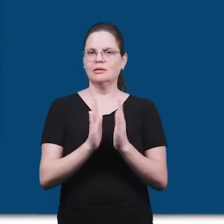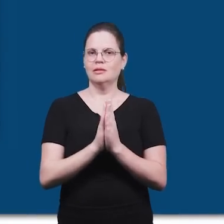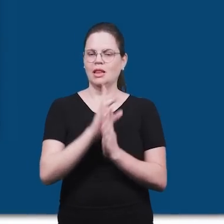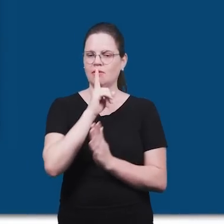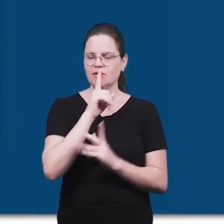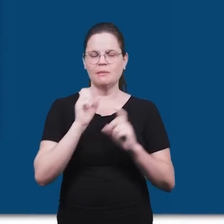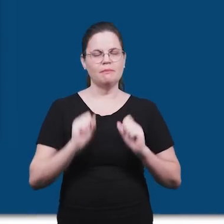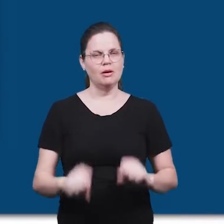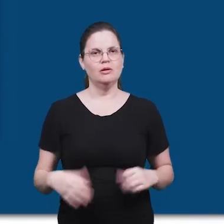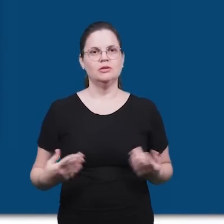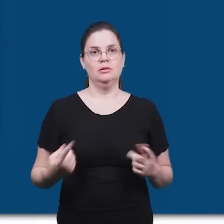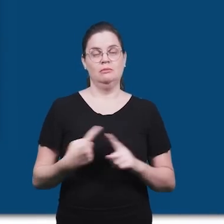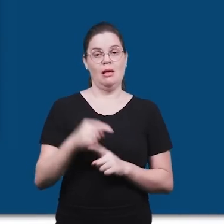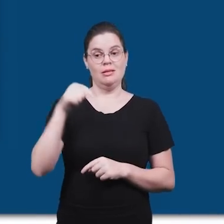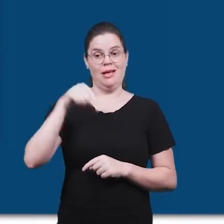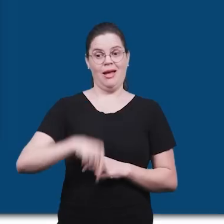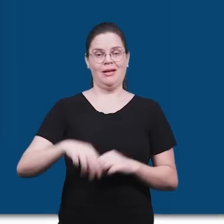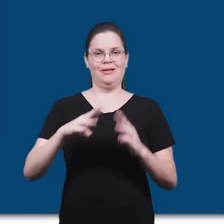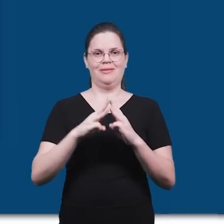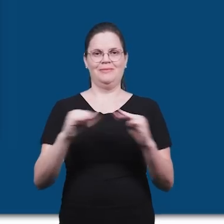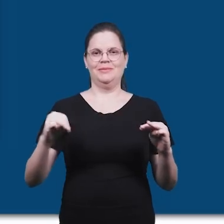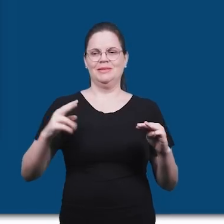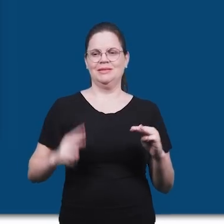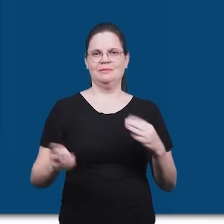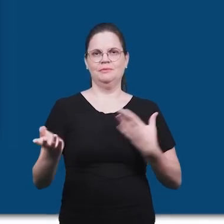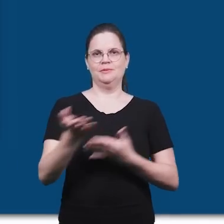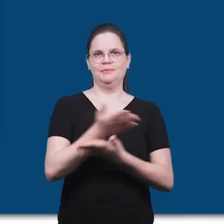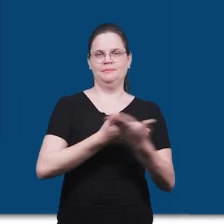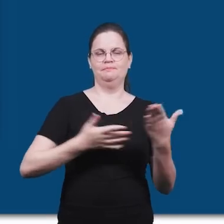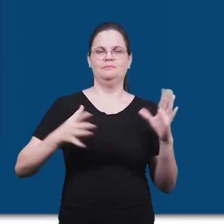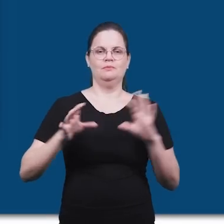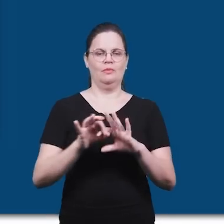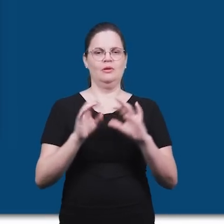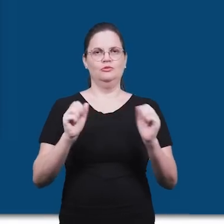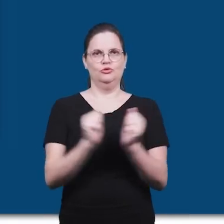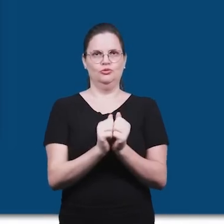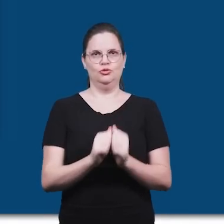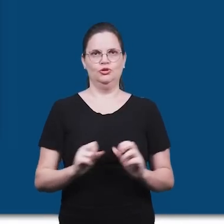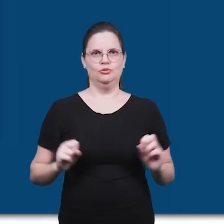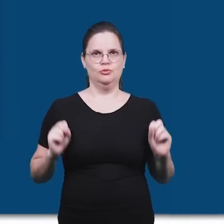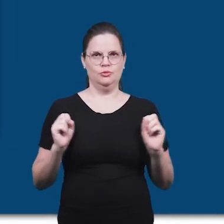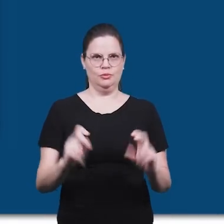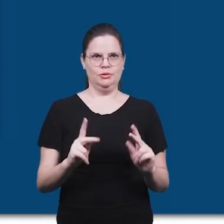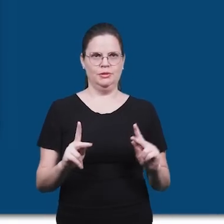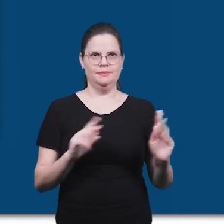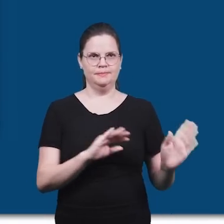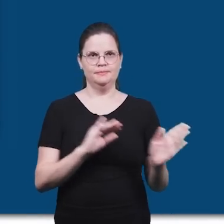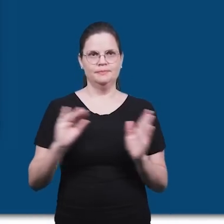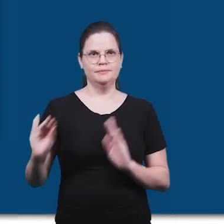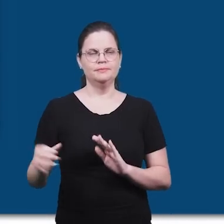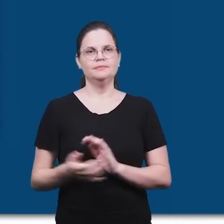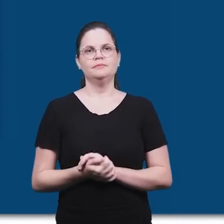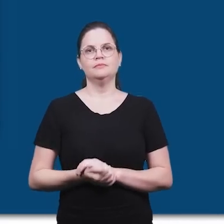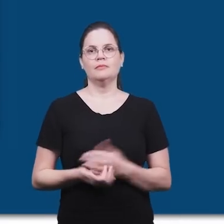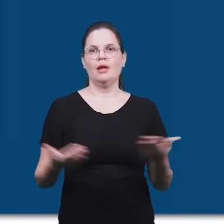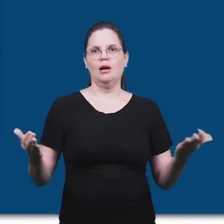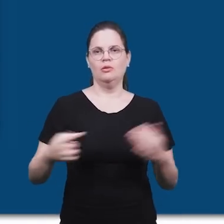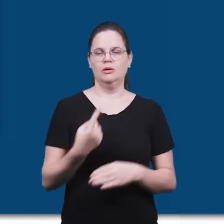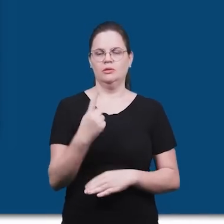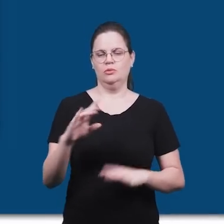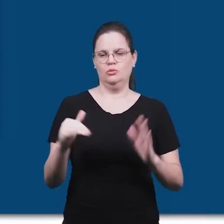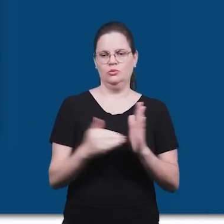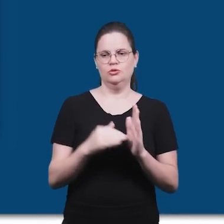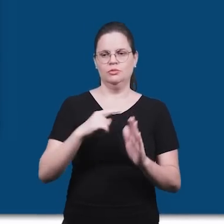de presente. Mas aqui, ó, a gente está sempre um juntinho do outro, tá bom? Só para a